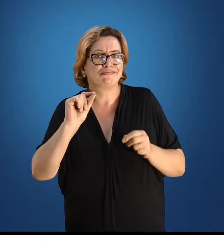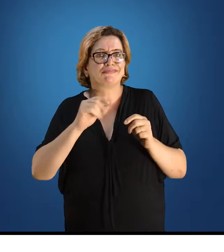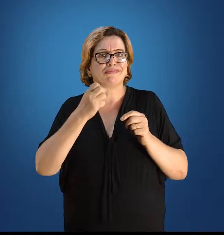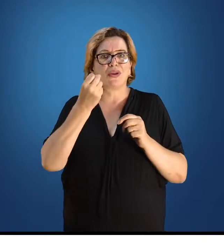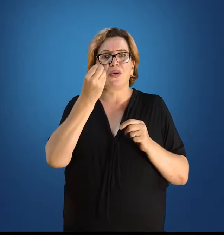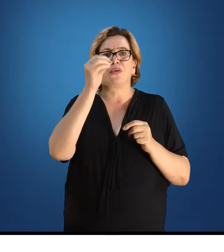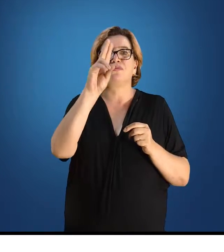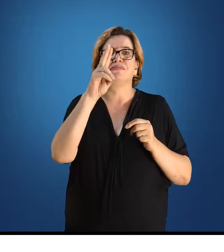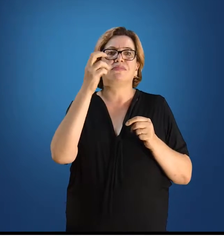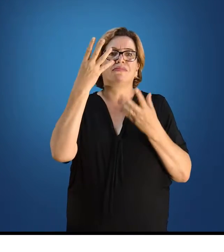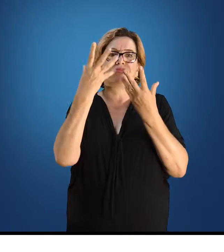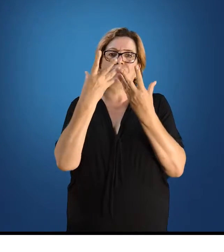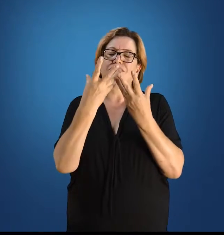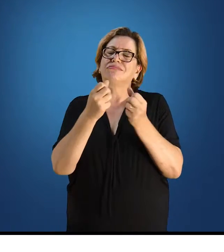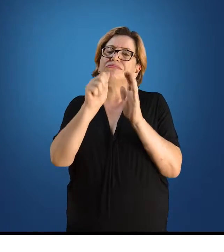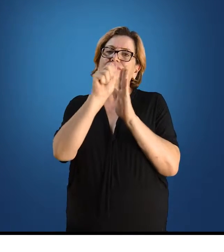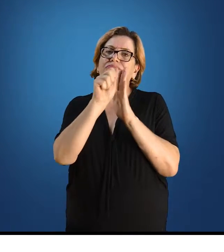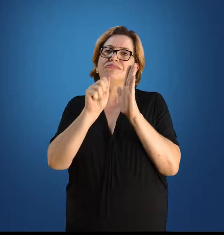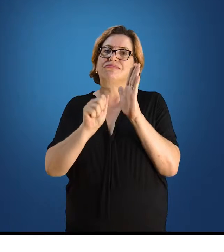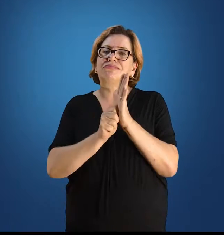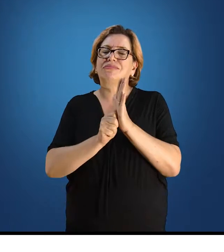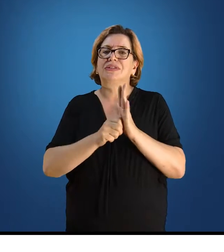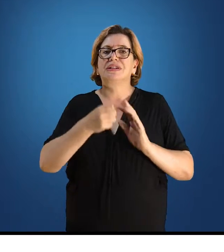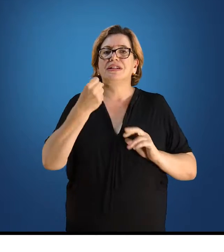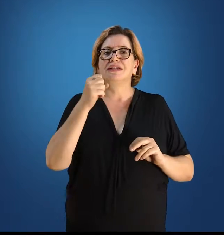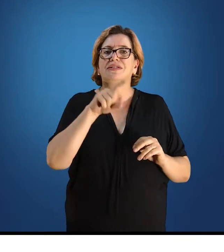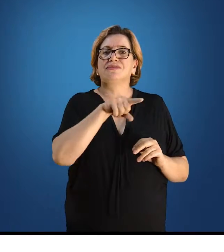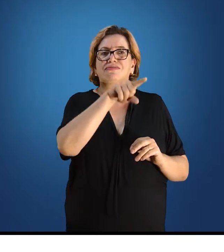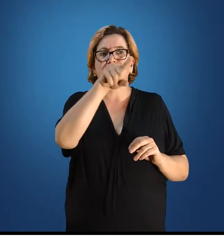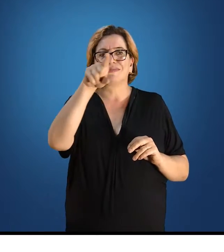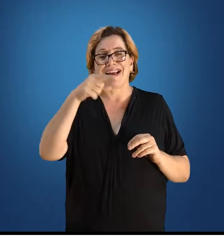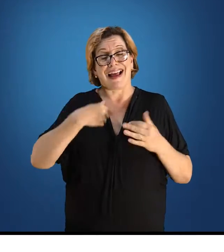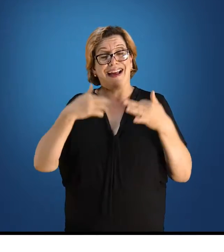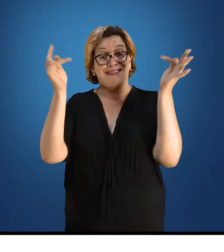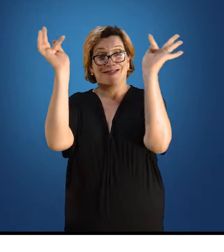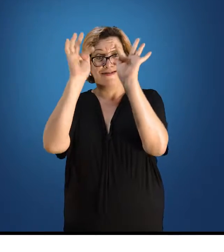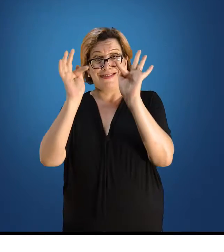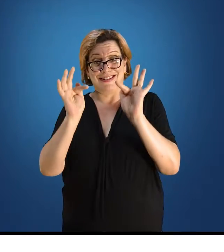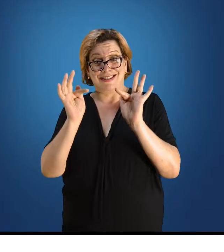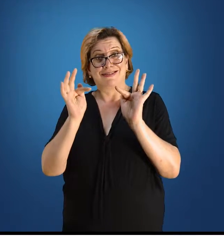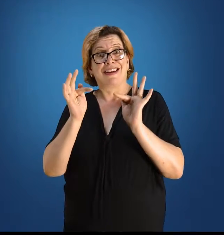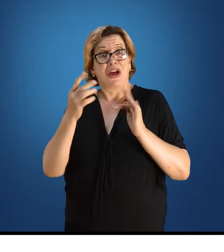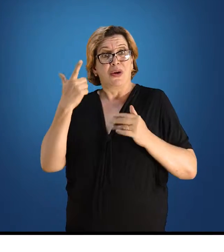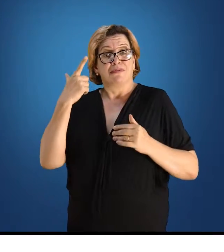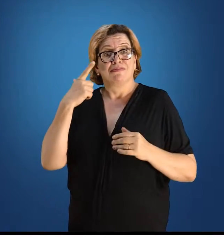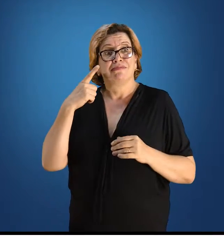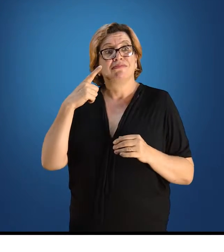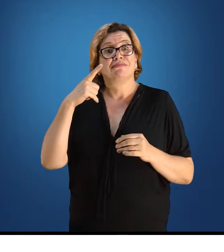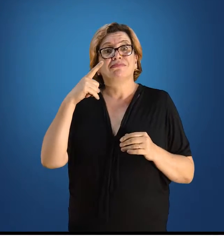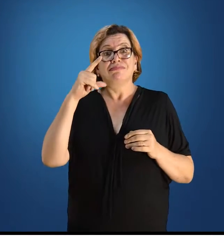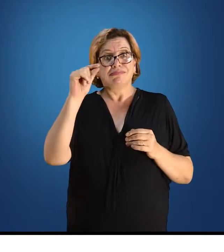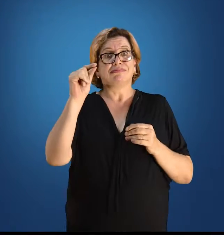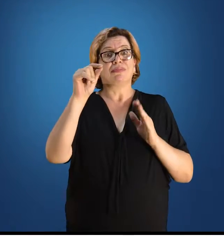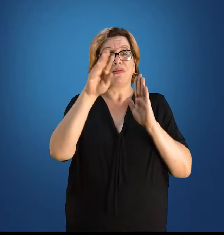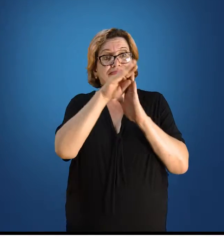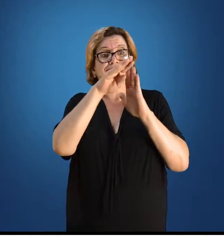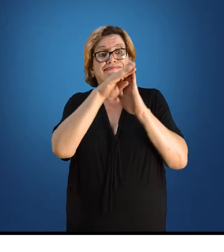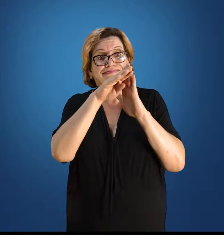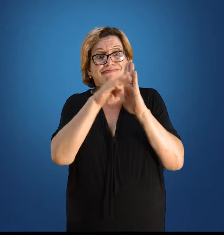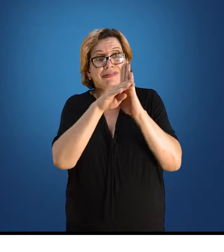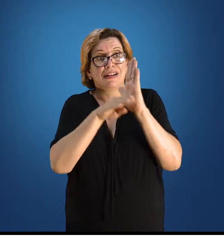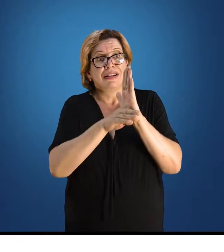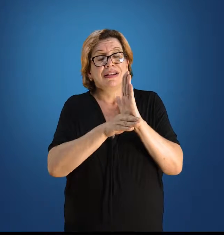ele aceita o artigo. Se você teve a felicidade, né, depois de todo esse processo, ter o seu